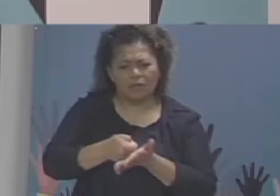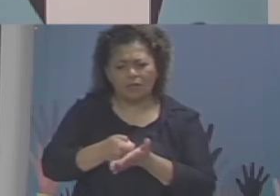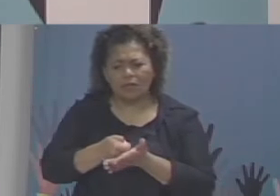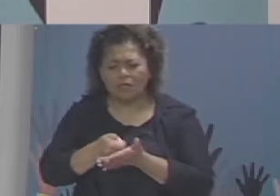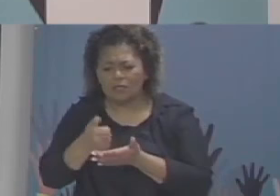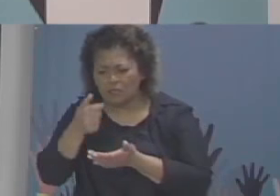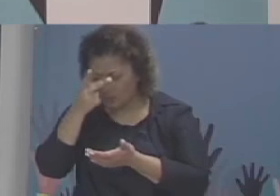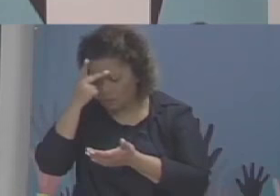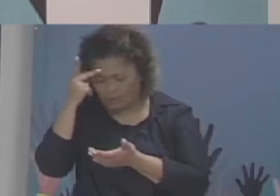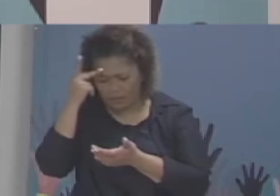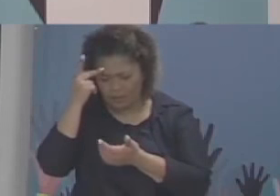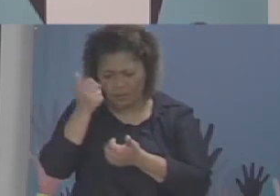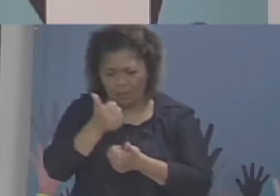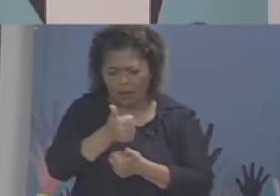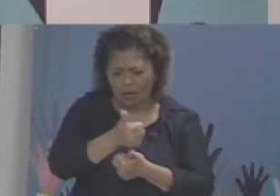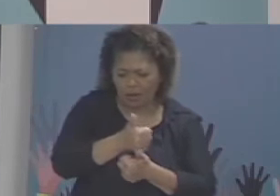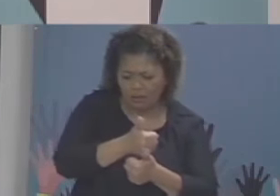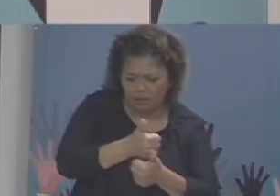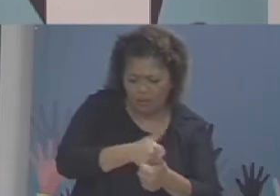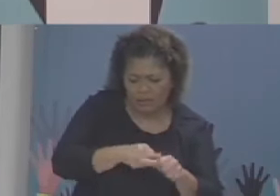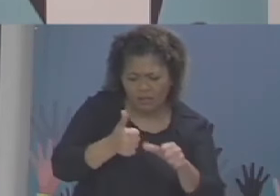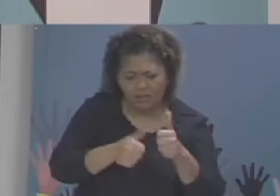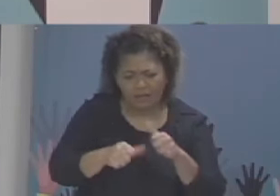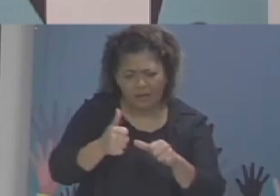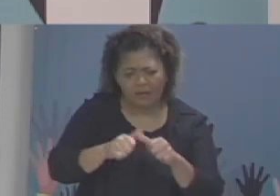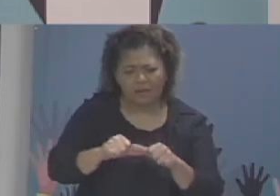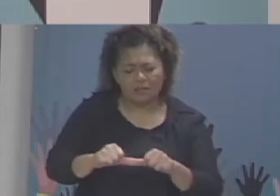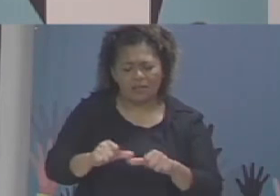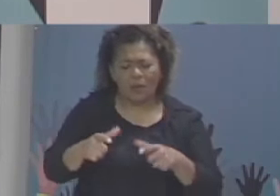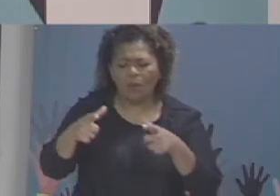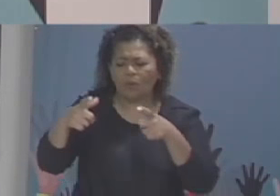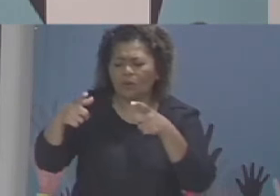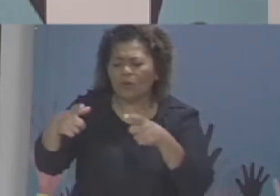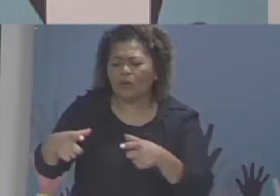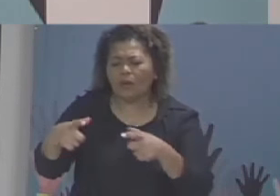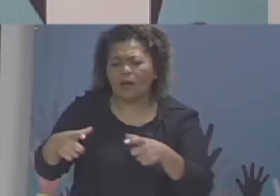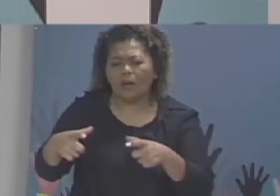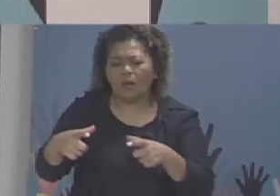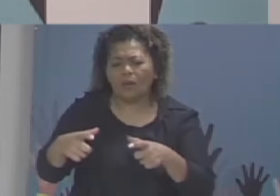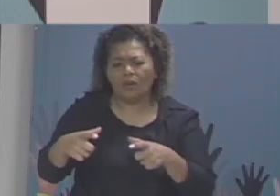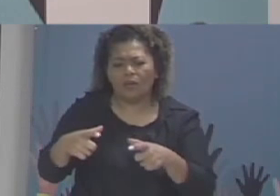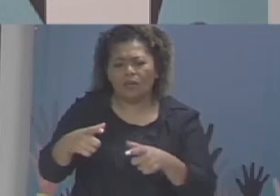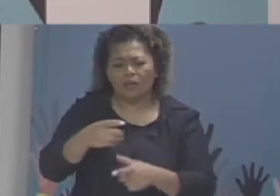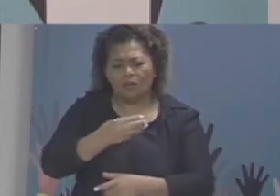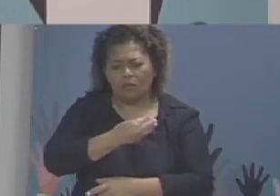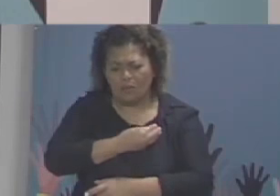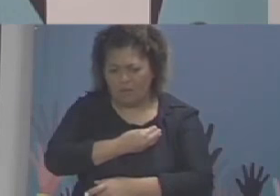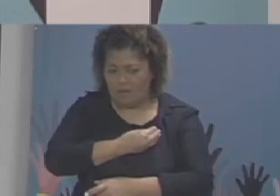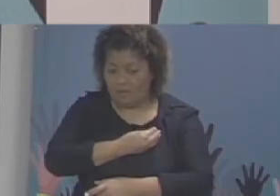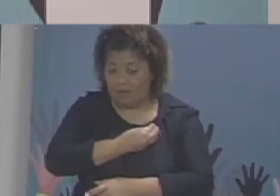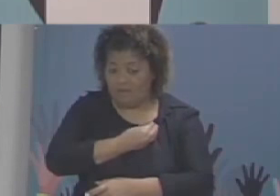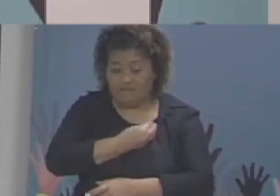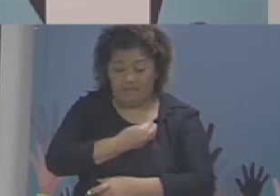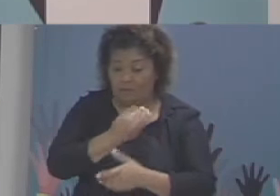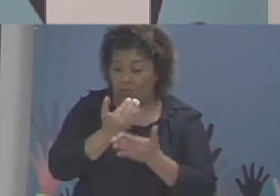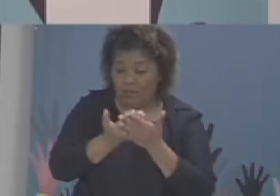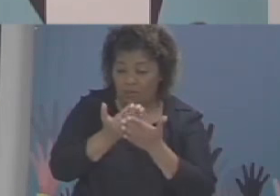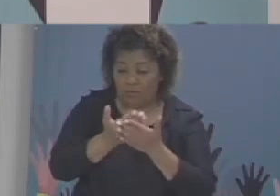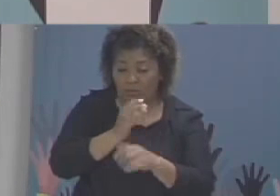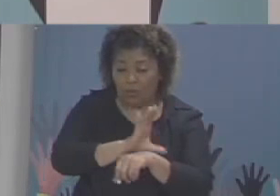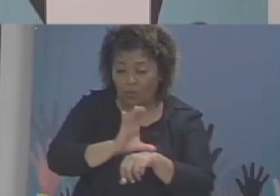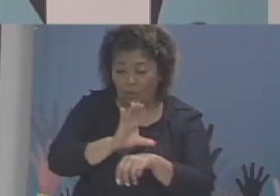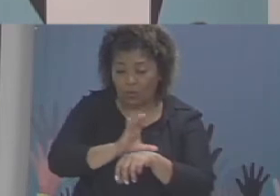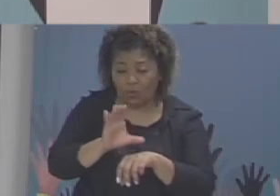campo, local de estágio respondendo pela supervisão local e articulada com a vida acadêmica? Sandra Lúcia Vitorino,